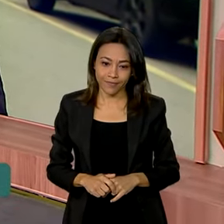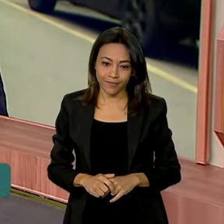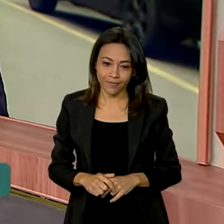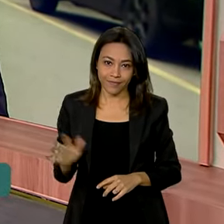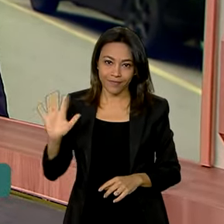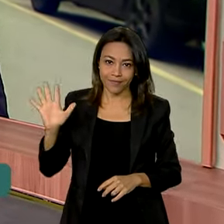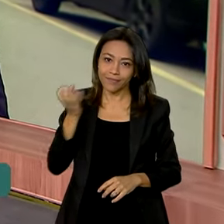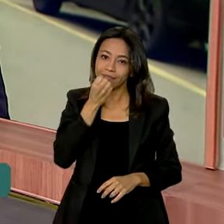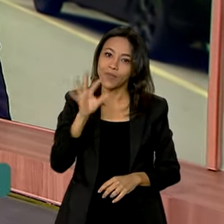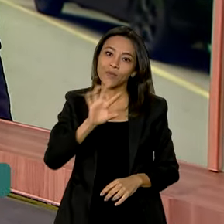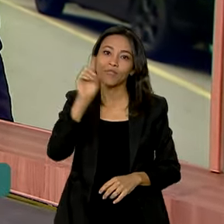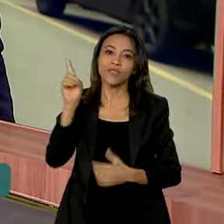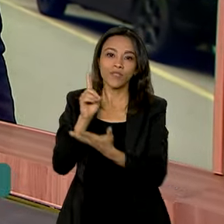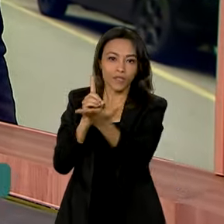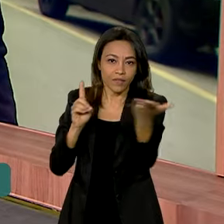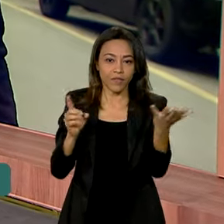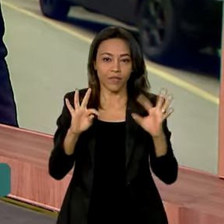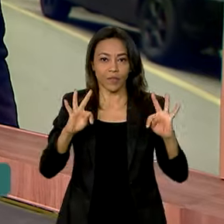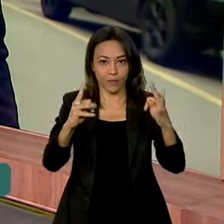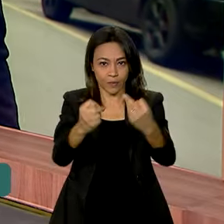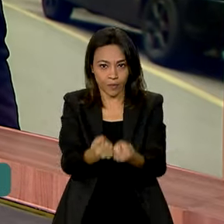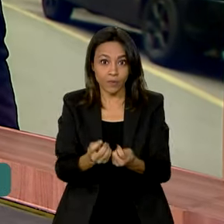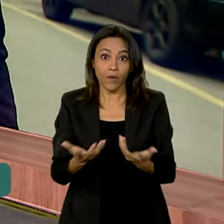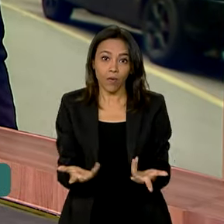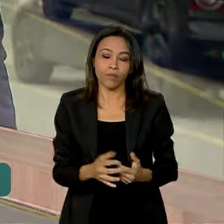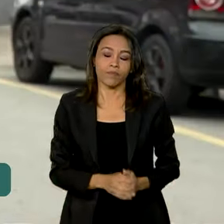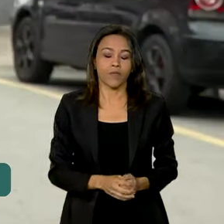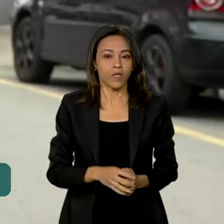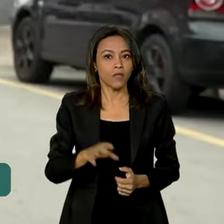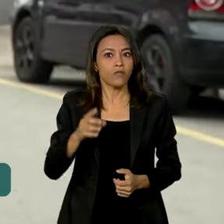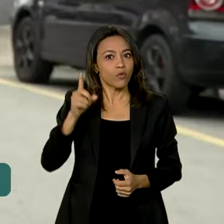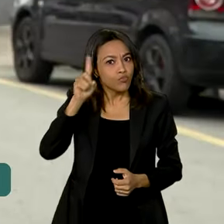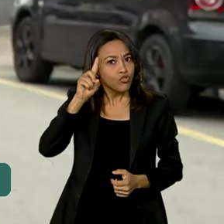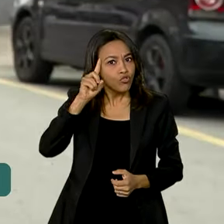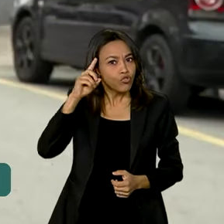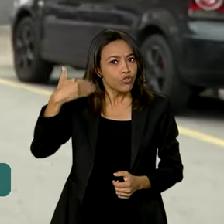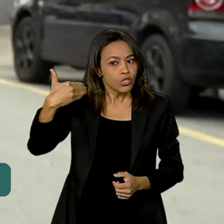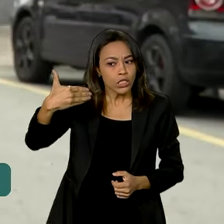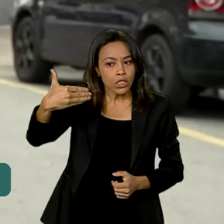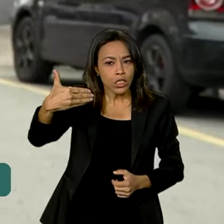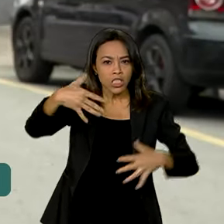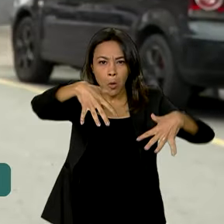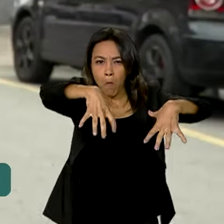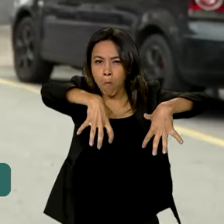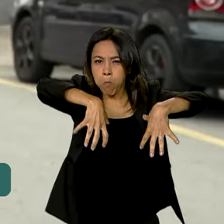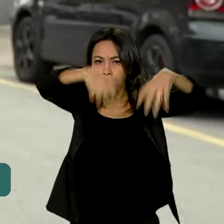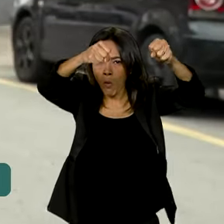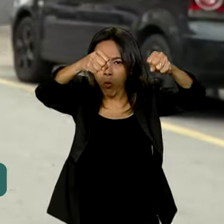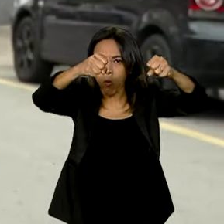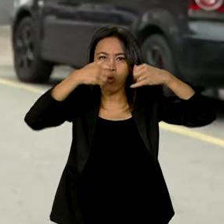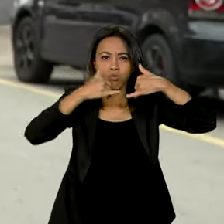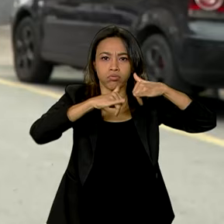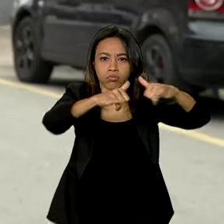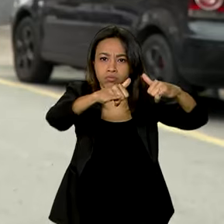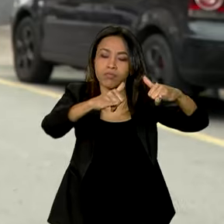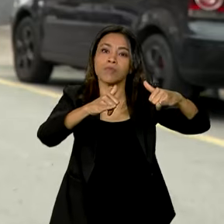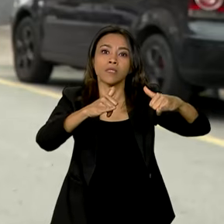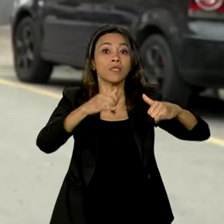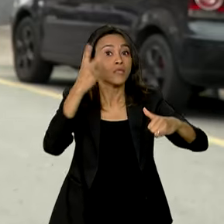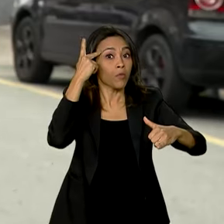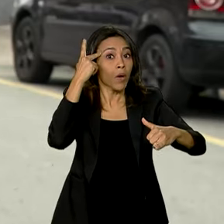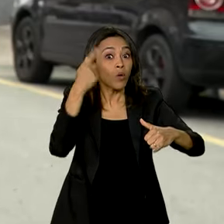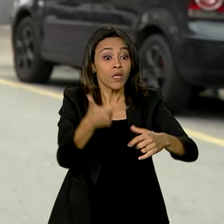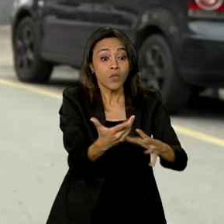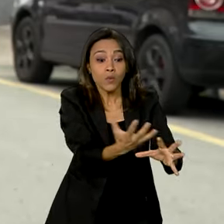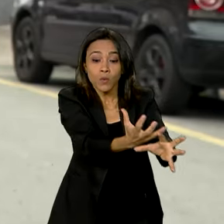Oi, Vanessa. Bom dia a você. Bom dia a todos. Olha, foram dias sem energia na capital paulista e em mais 20